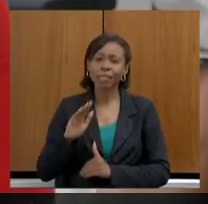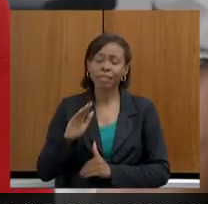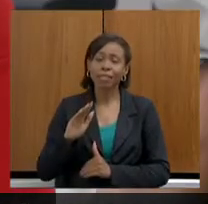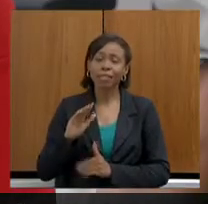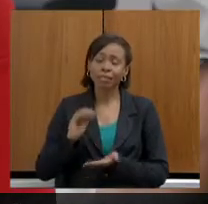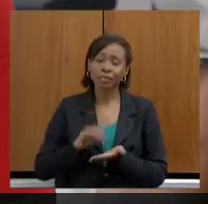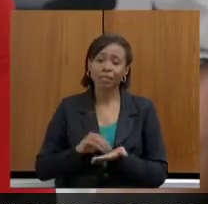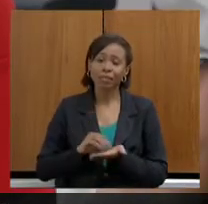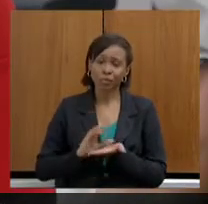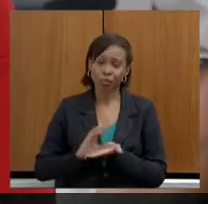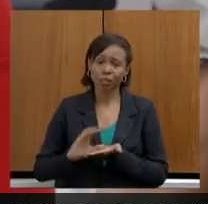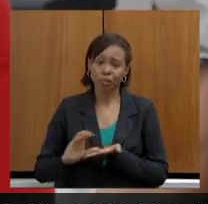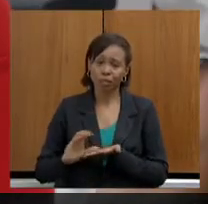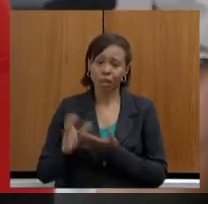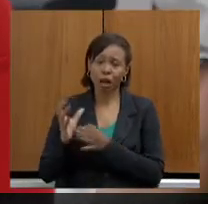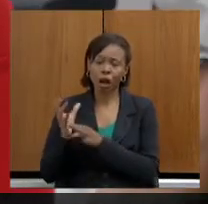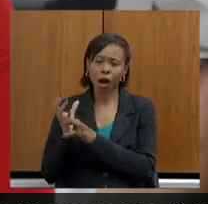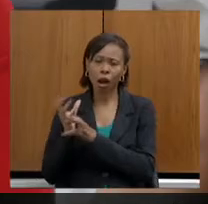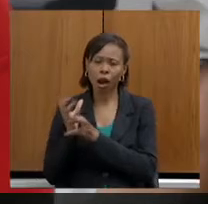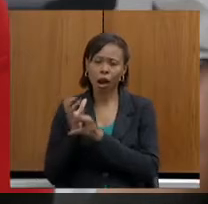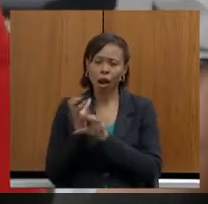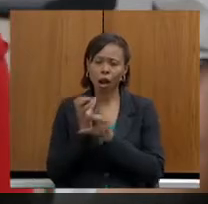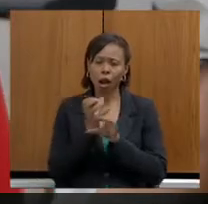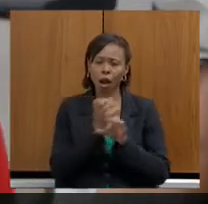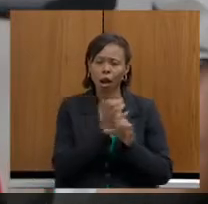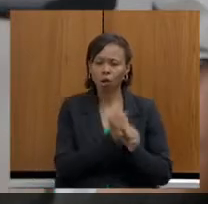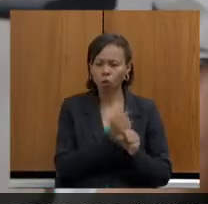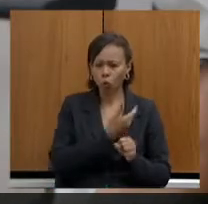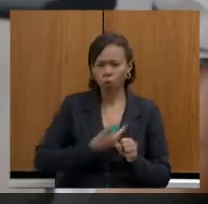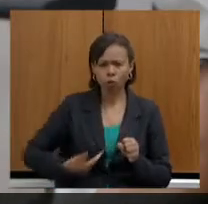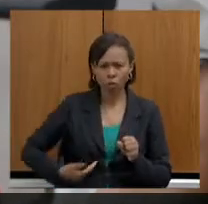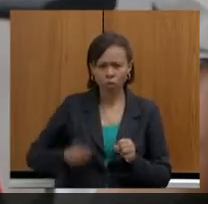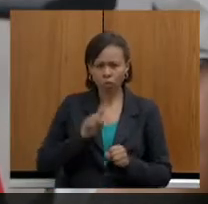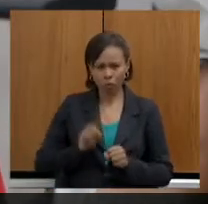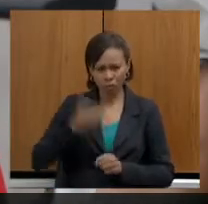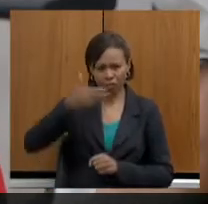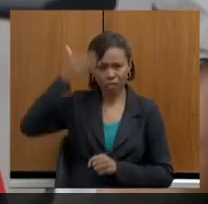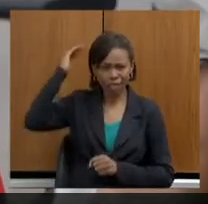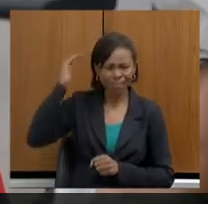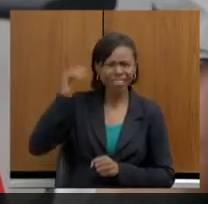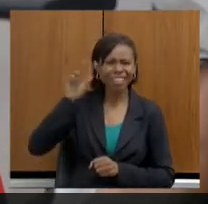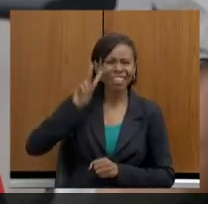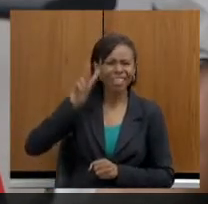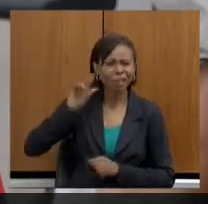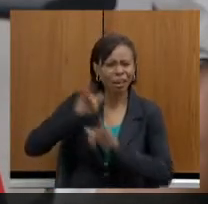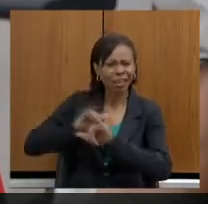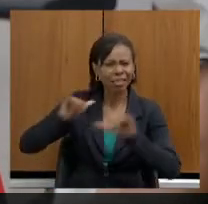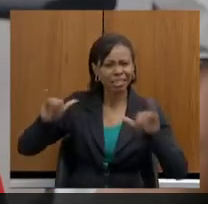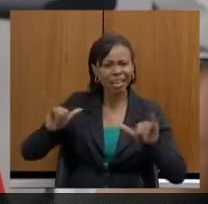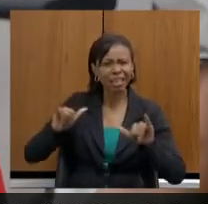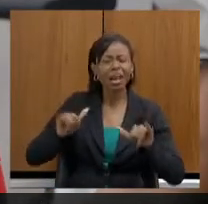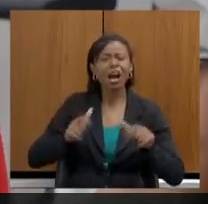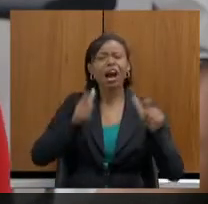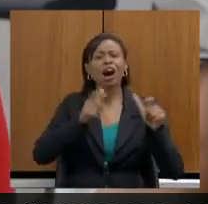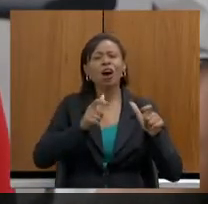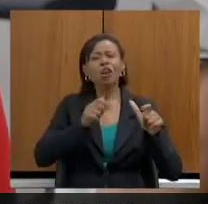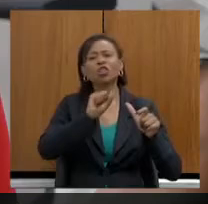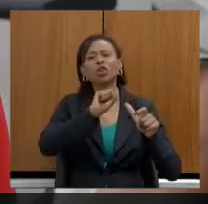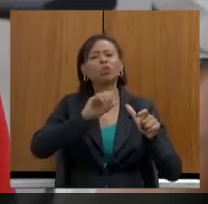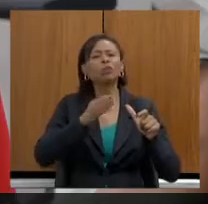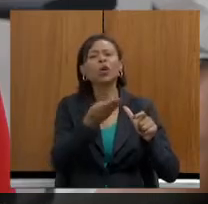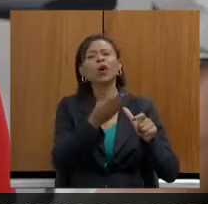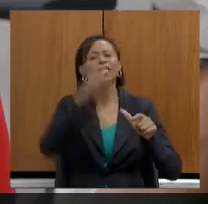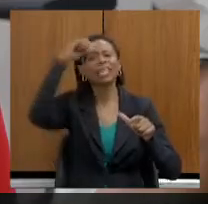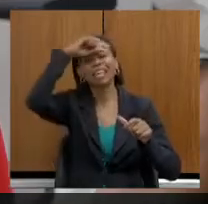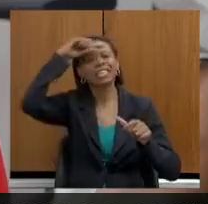reais o acumulado do governo Zema se lembra daquela campanha que a gente vai ficar 18 bilhões Anastasia tá quase